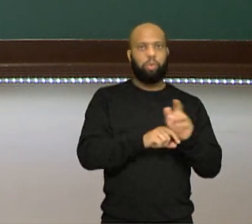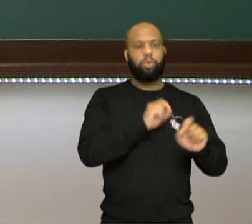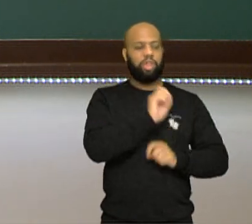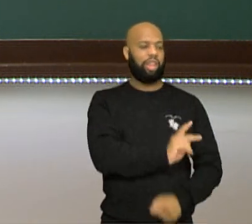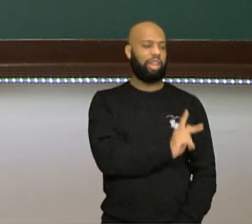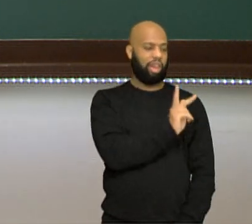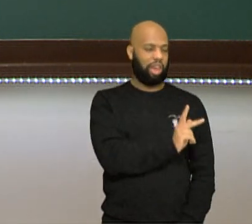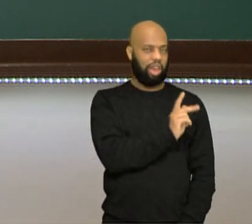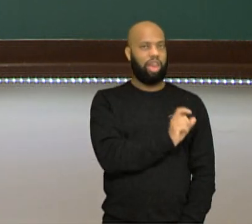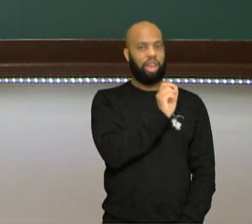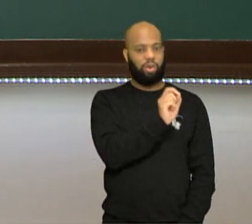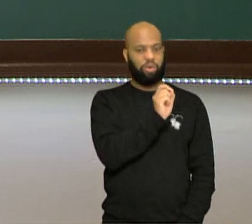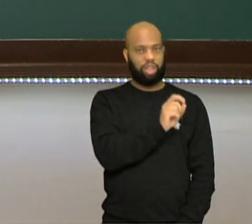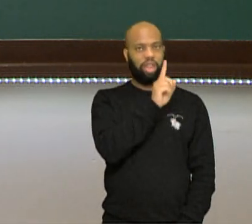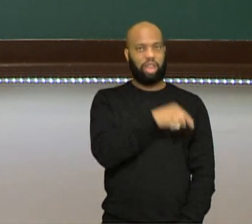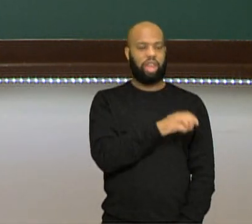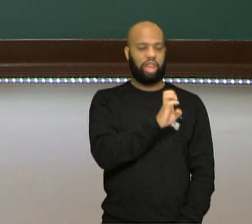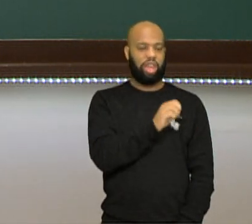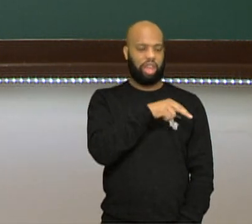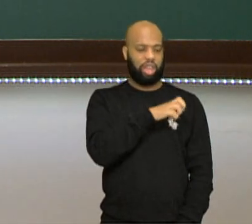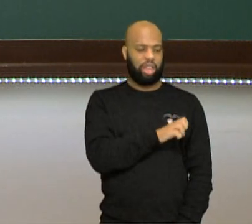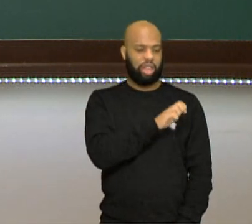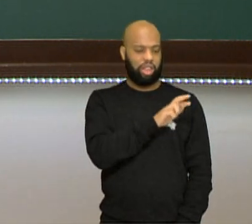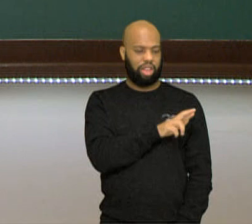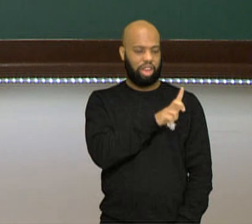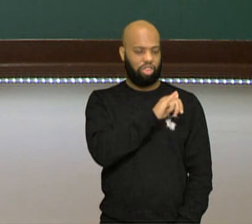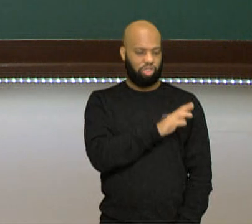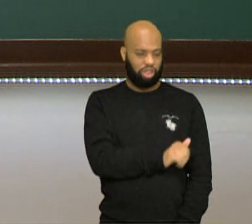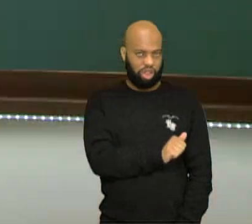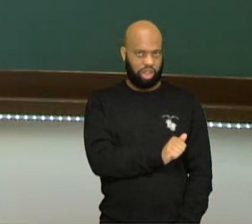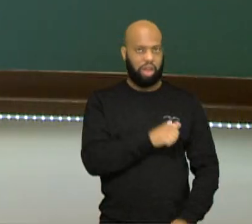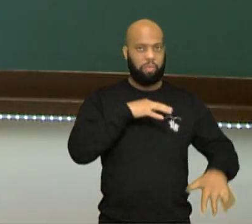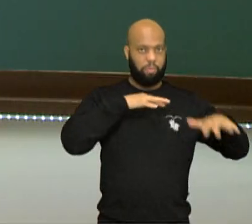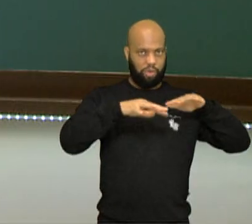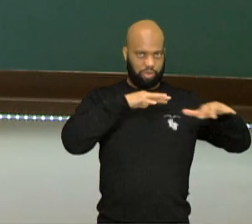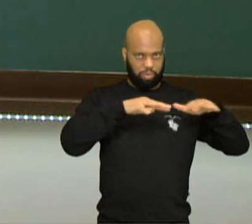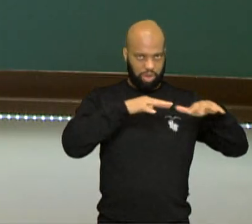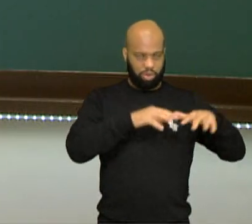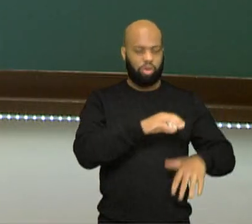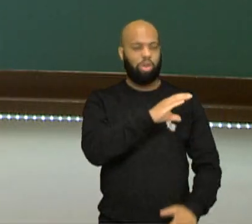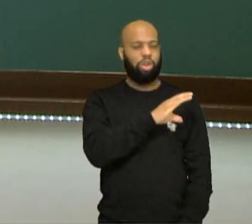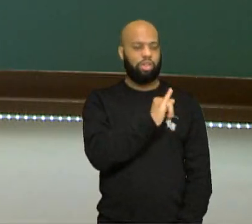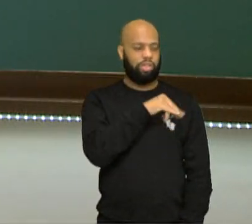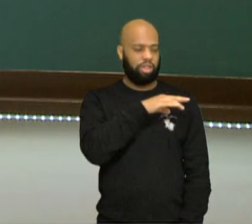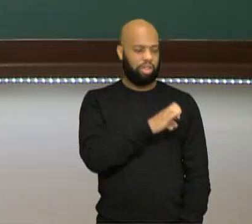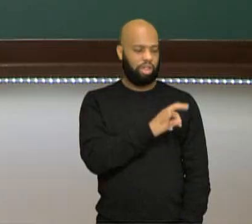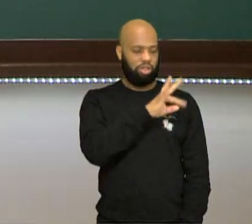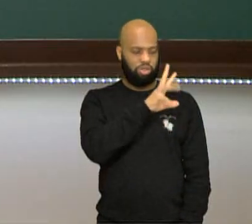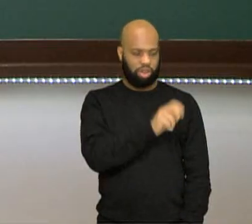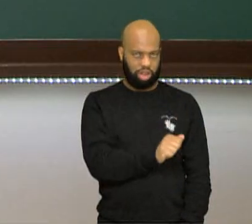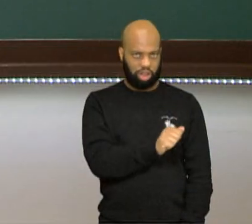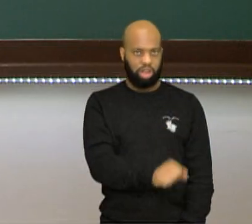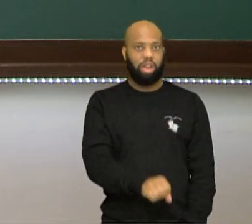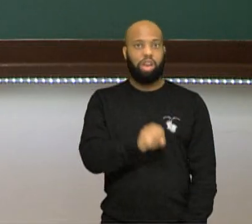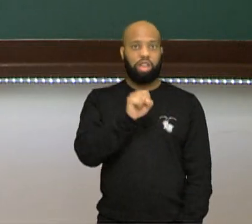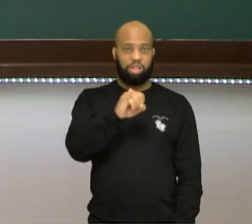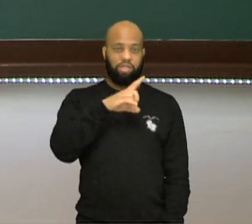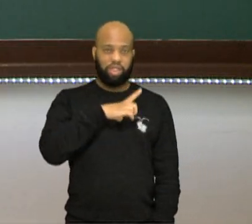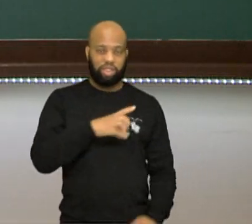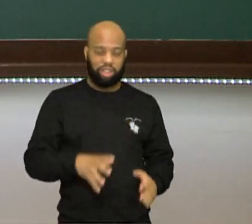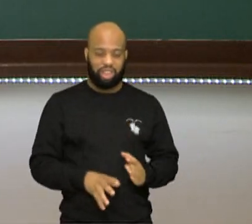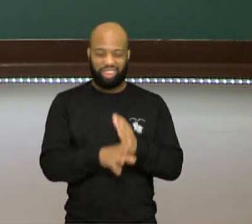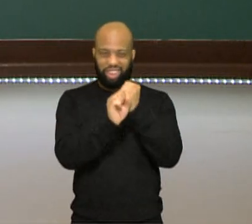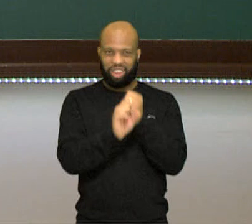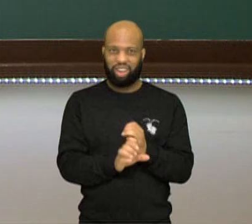campo, tá? Ou seja, se você carregar a carga de uma superfície equipotencial mais baixa por